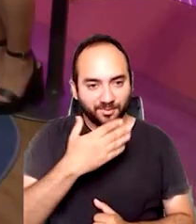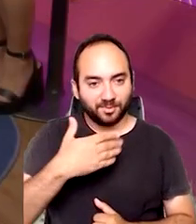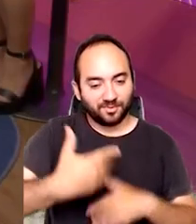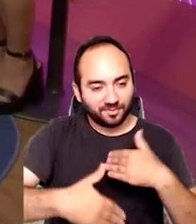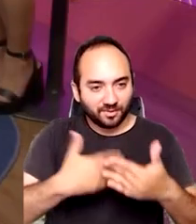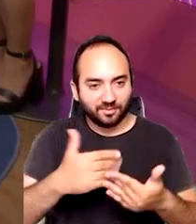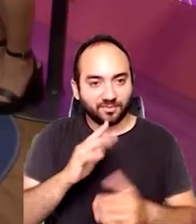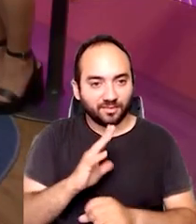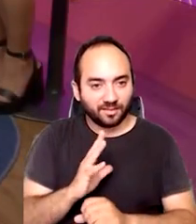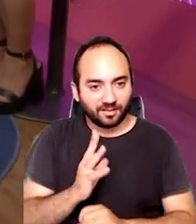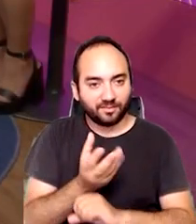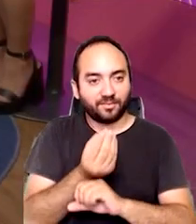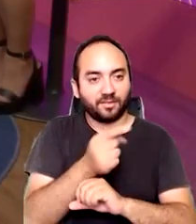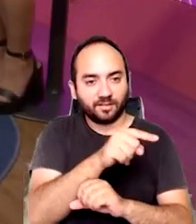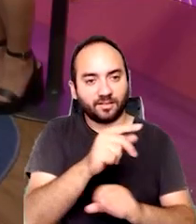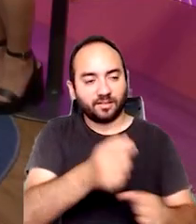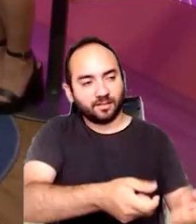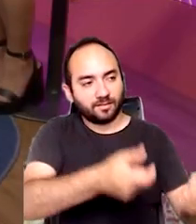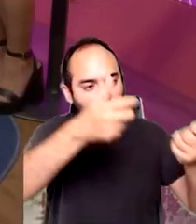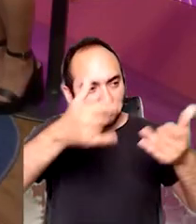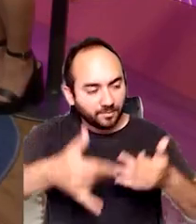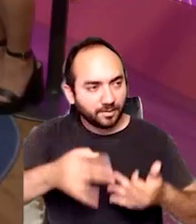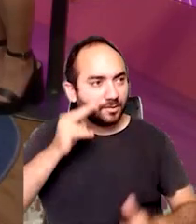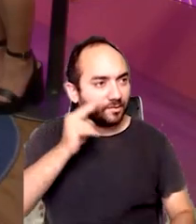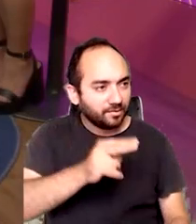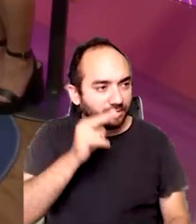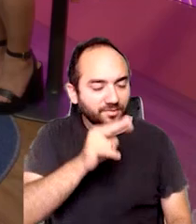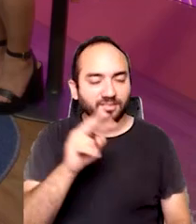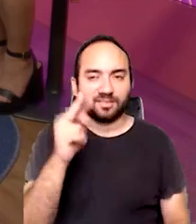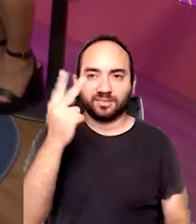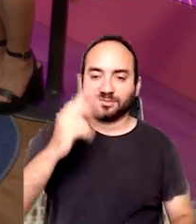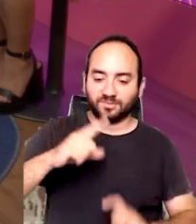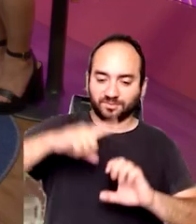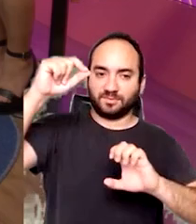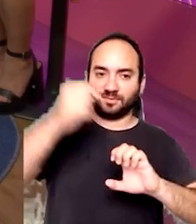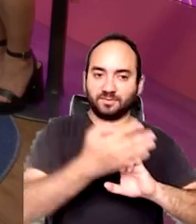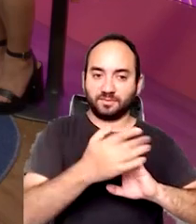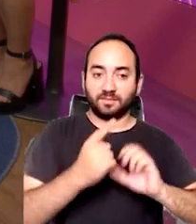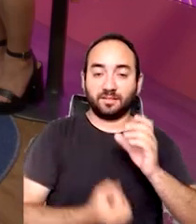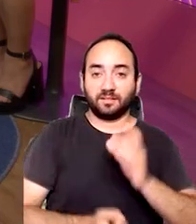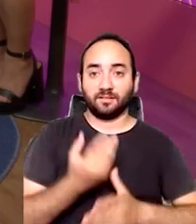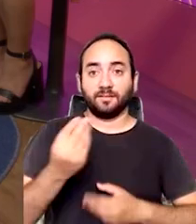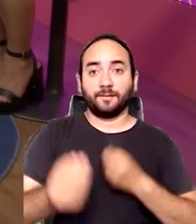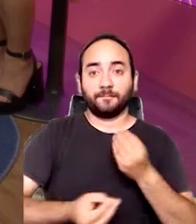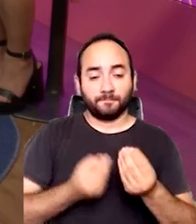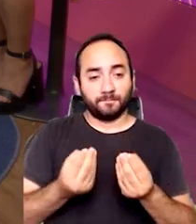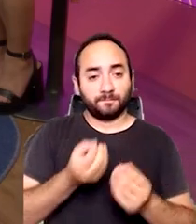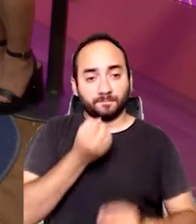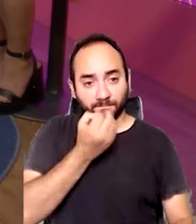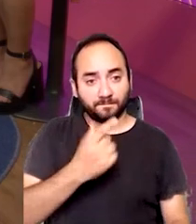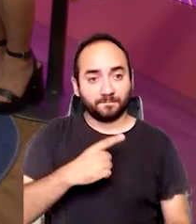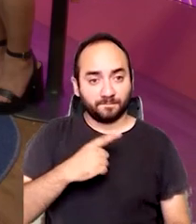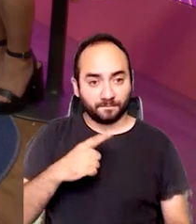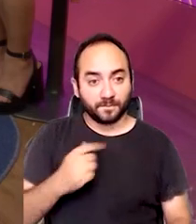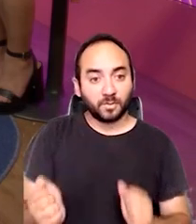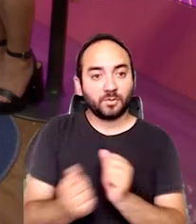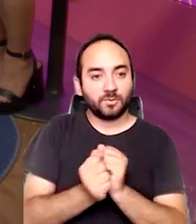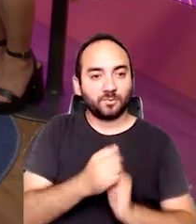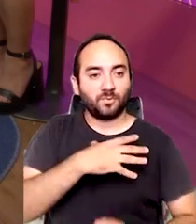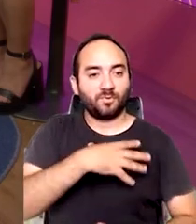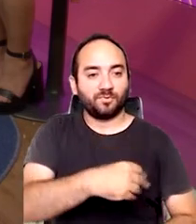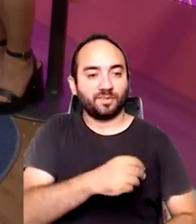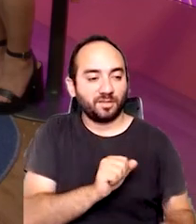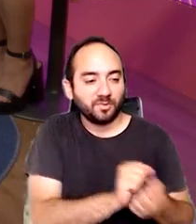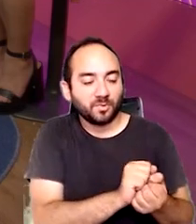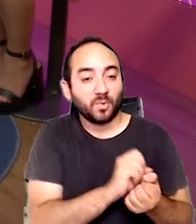a gente vai vendo né que essas histórias empreendedoras eh nasceram muito também junto com